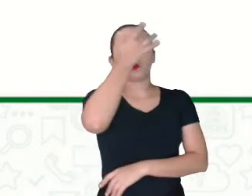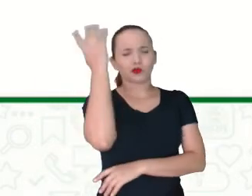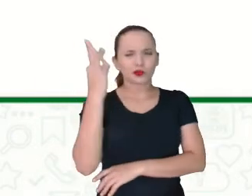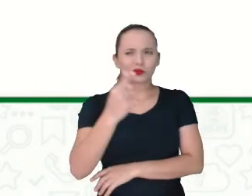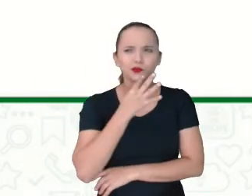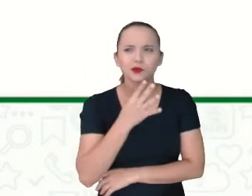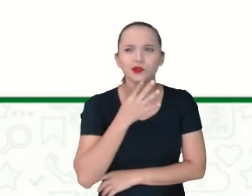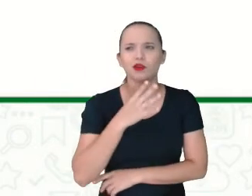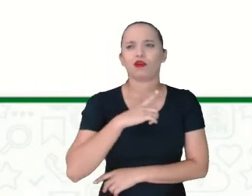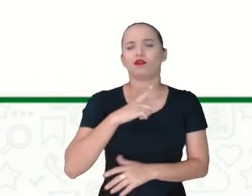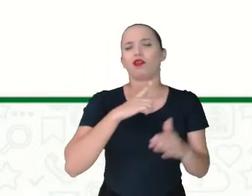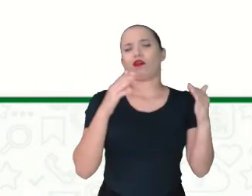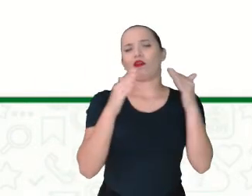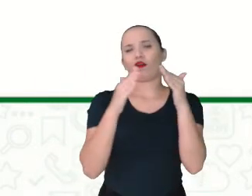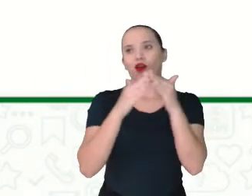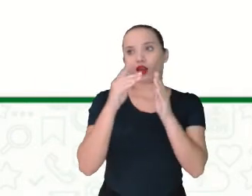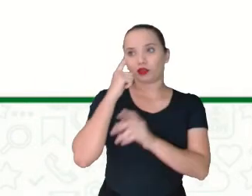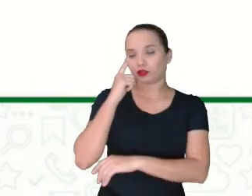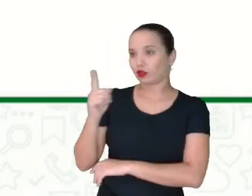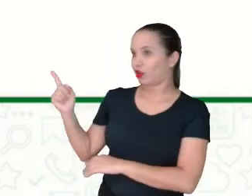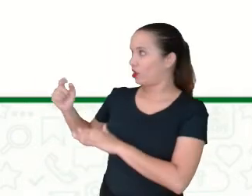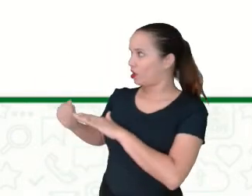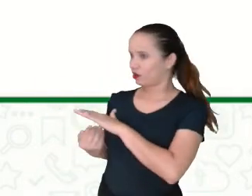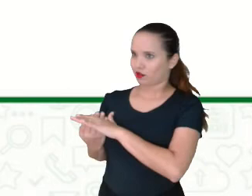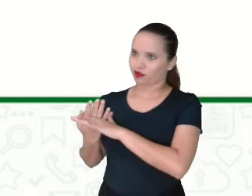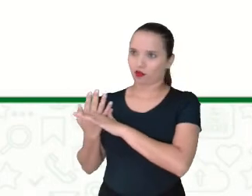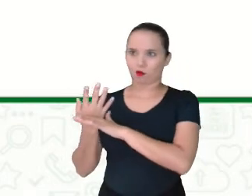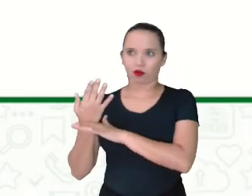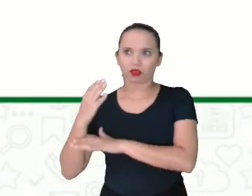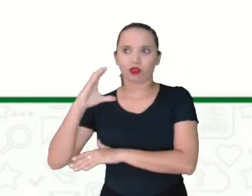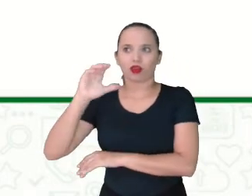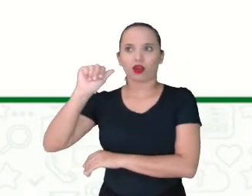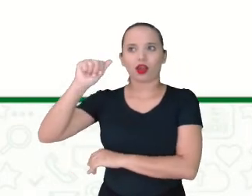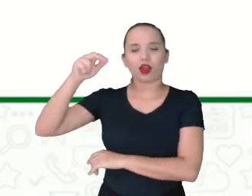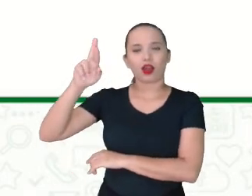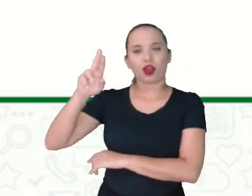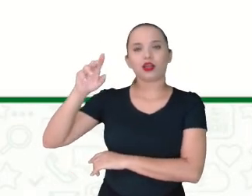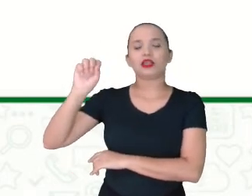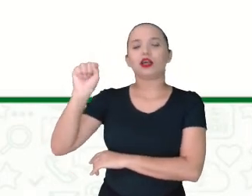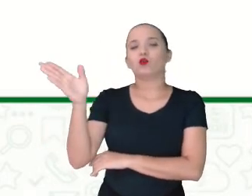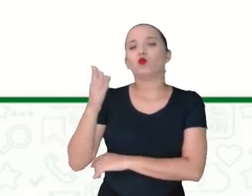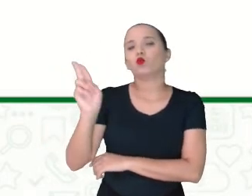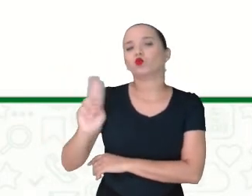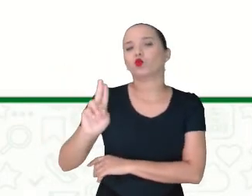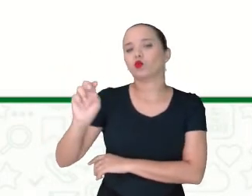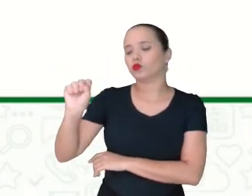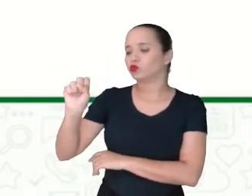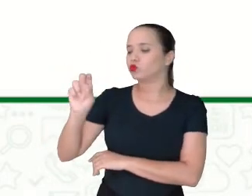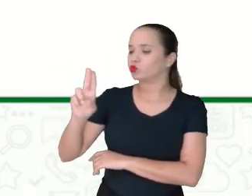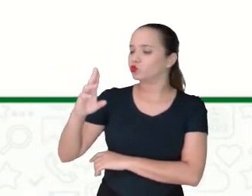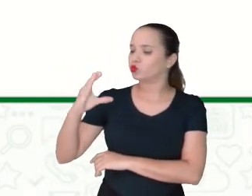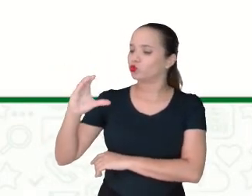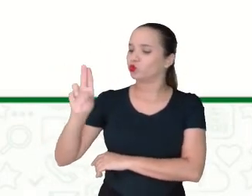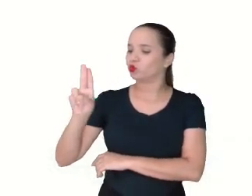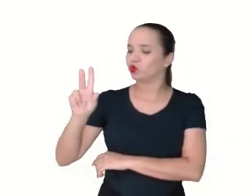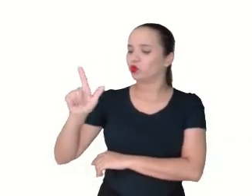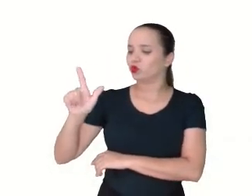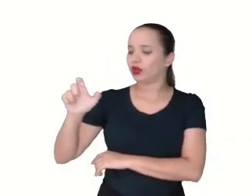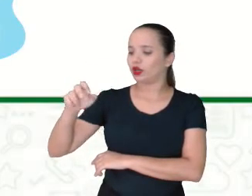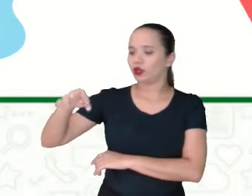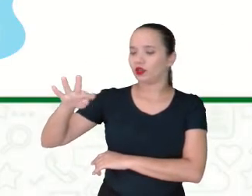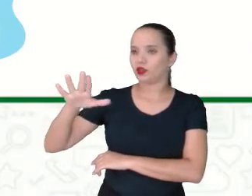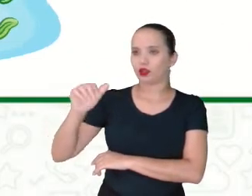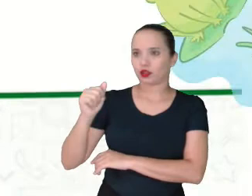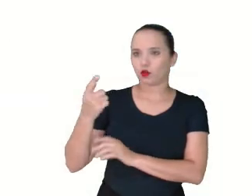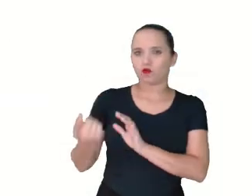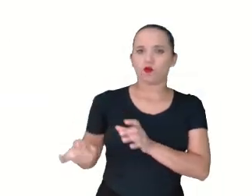casa. Essas plantinhas, né? Carnosinhas aí, as suculentas. Então, nesse vídeo aí, ó, deixa